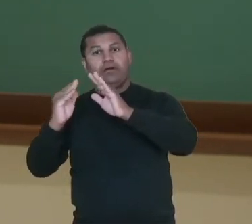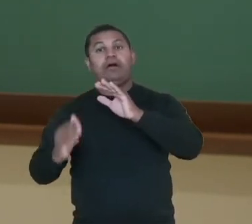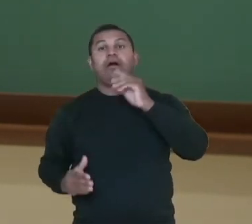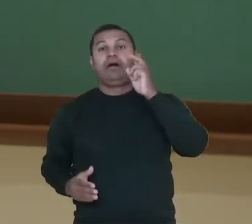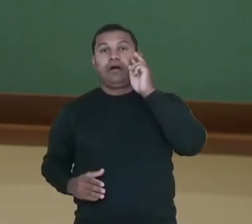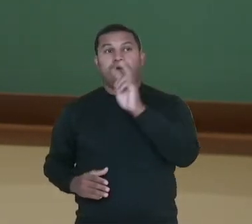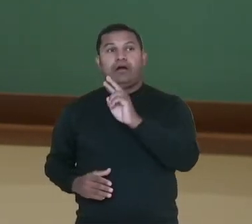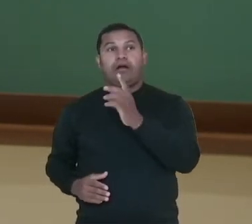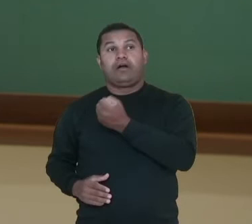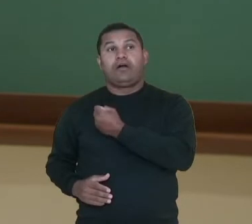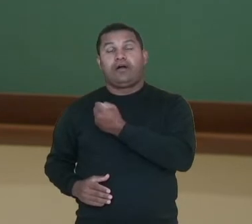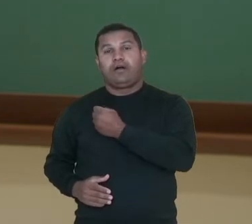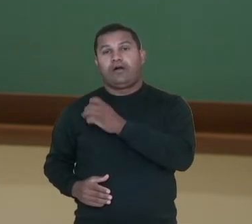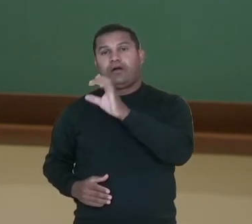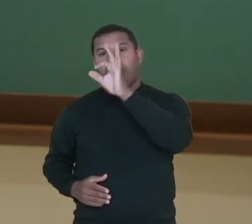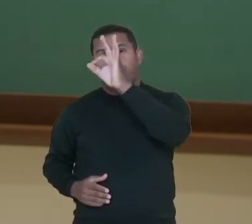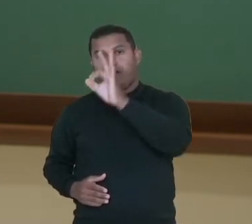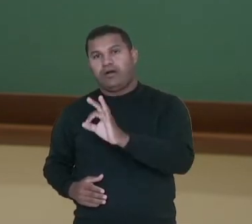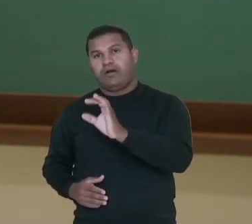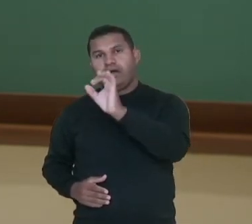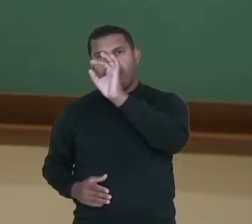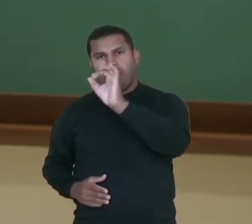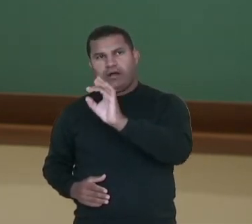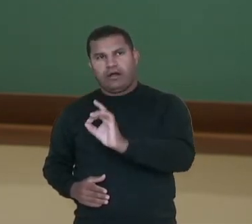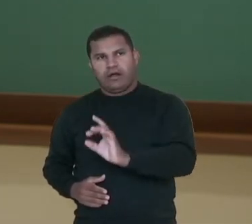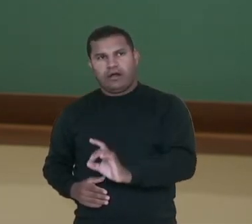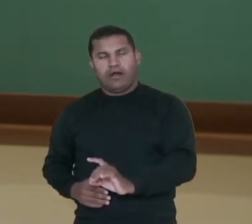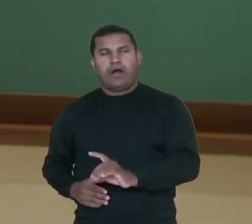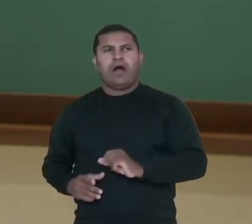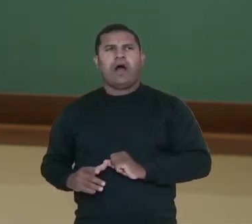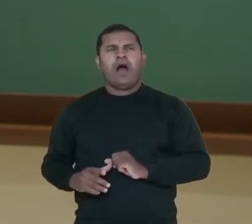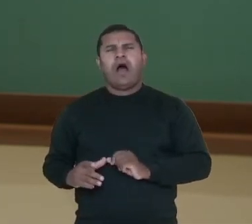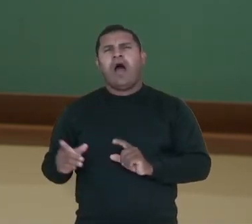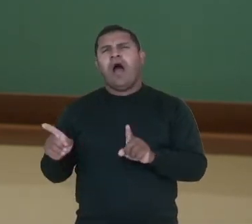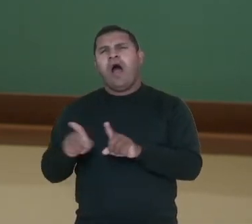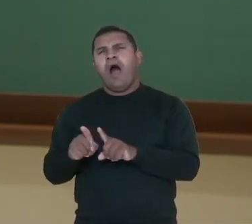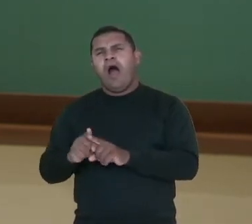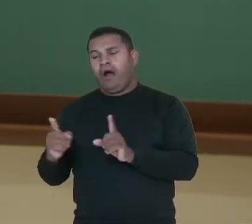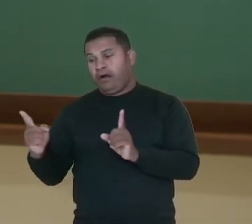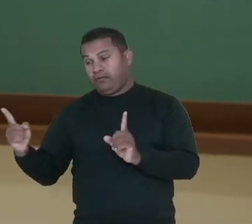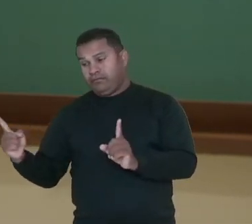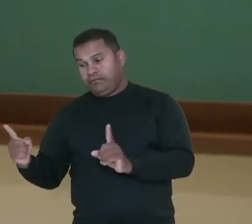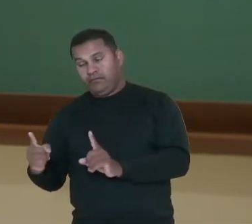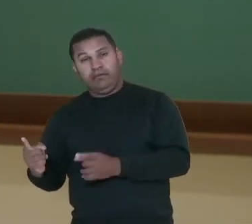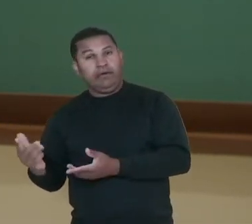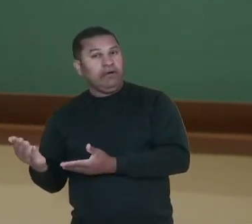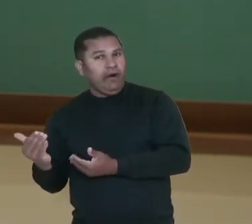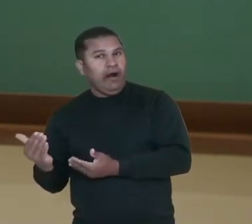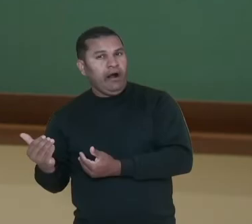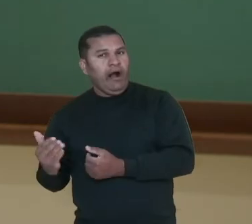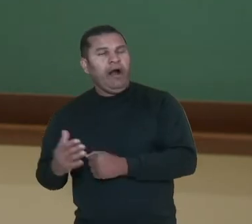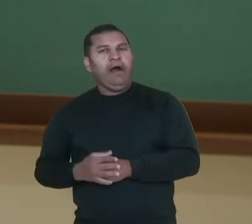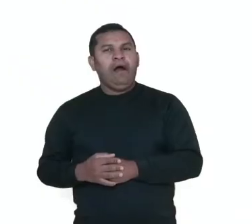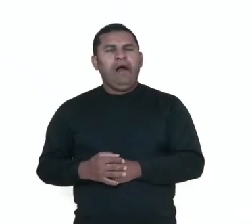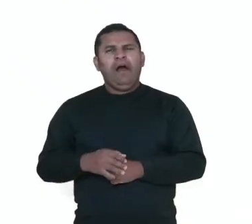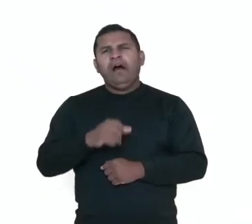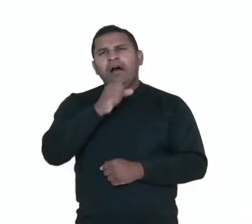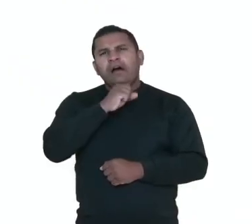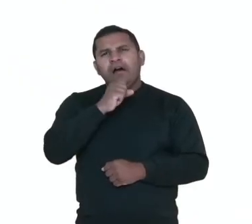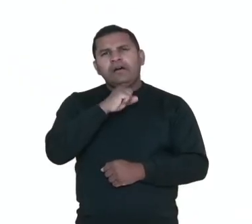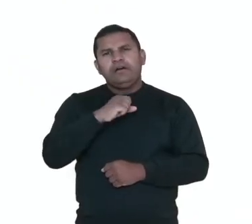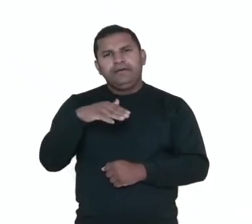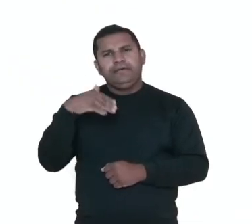na parte dos idosos. E uma diminuição leve da parte dos jovens, e a envelhecida já é um gráfico